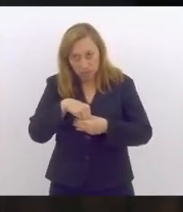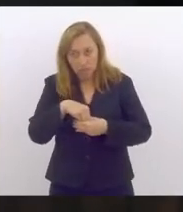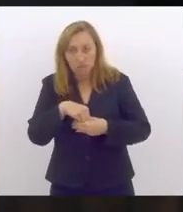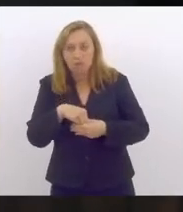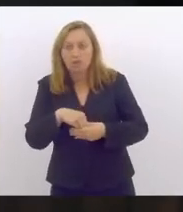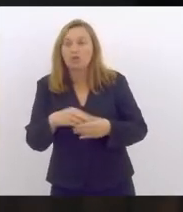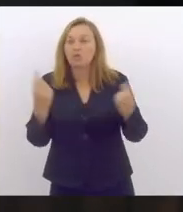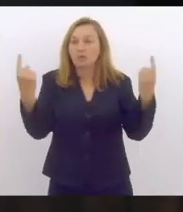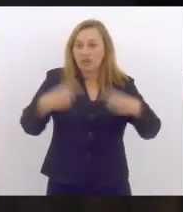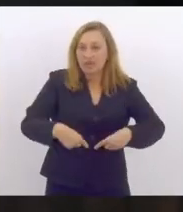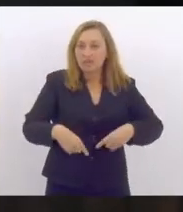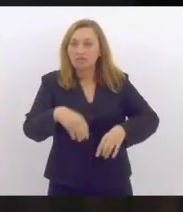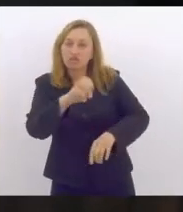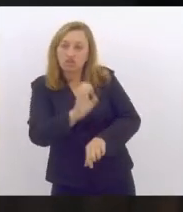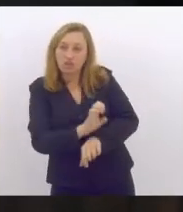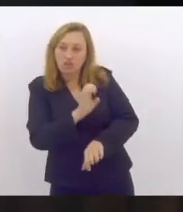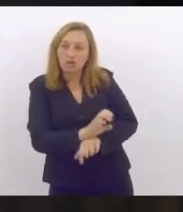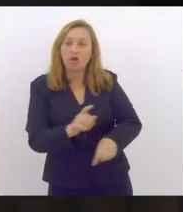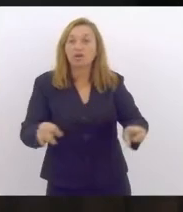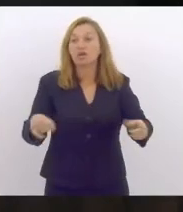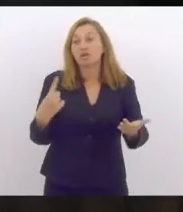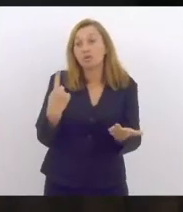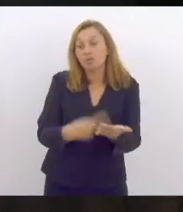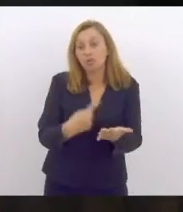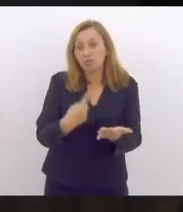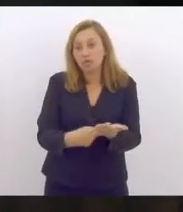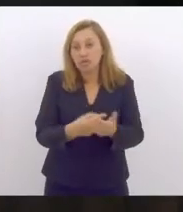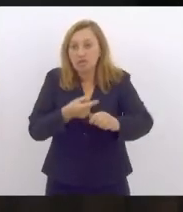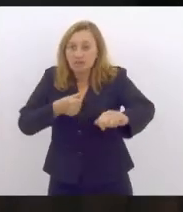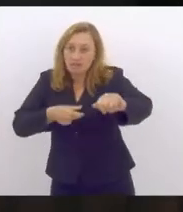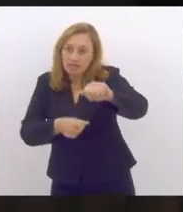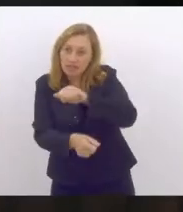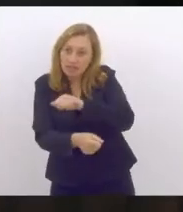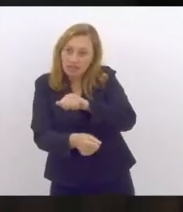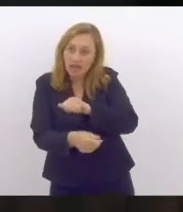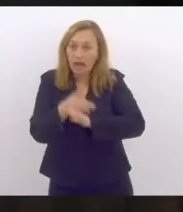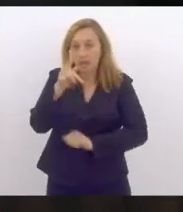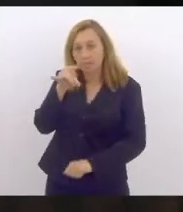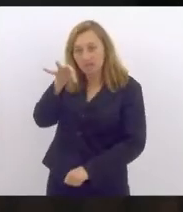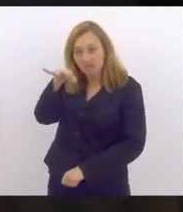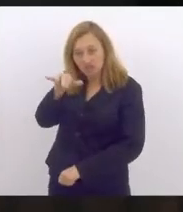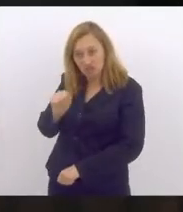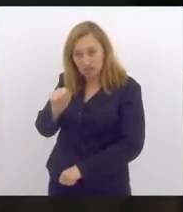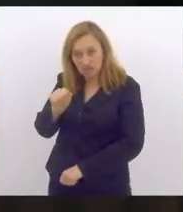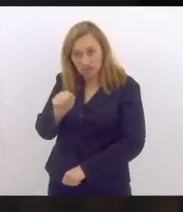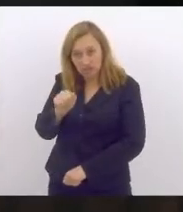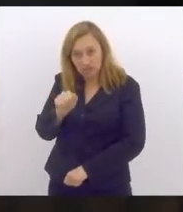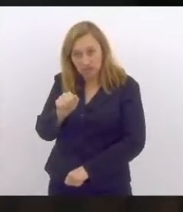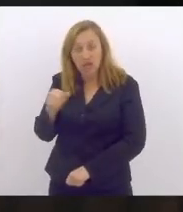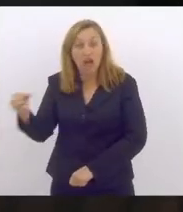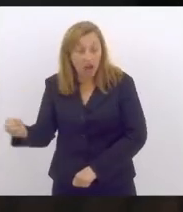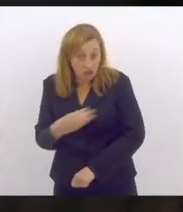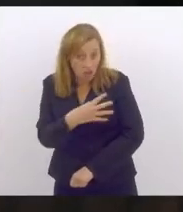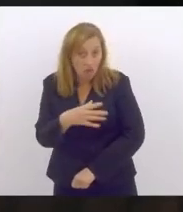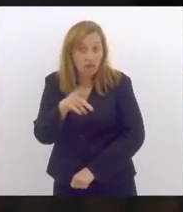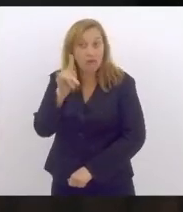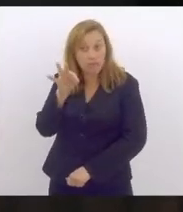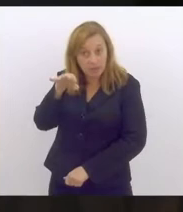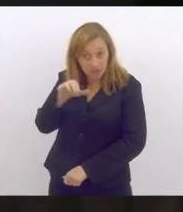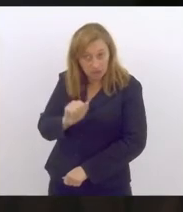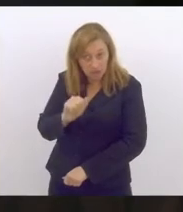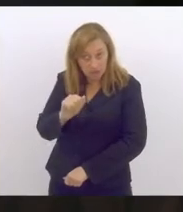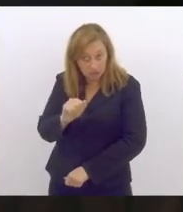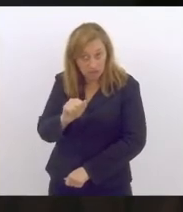competições estaduais e o compromisso deles financiarem a pista, a nova pista do Célio de